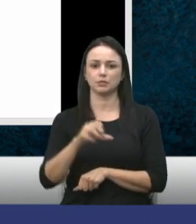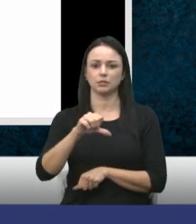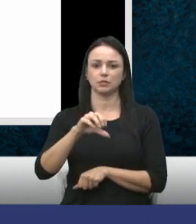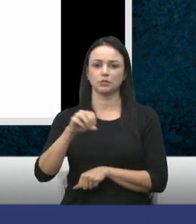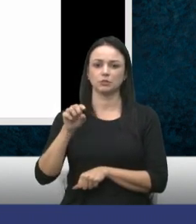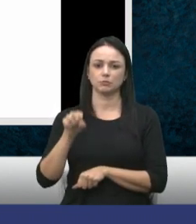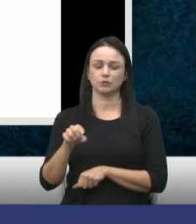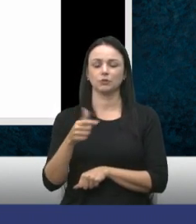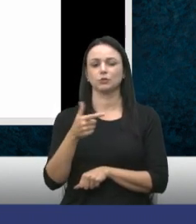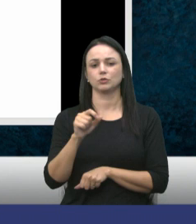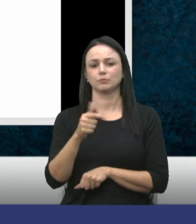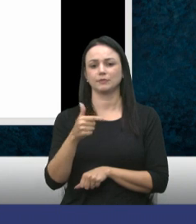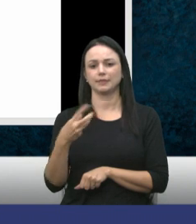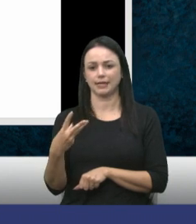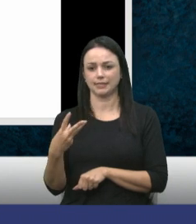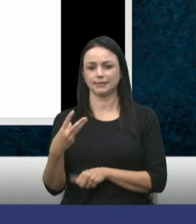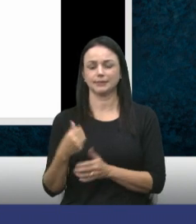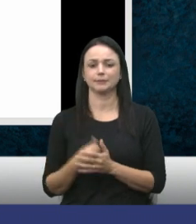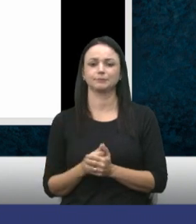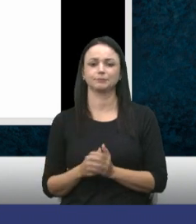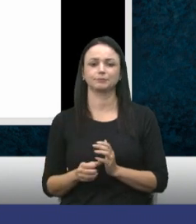311.900.000 em 2023.